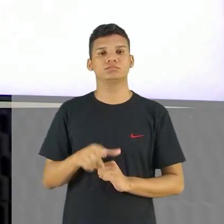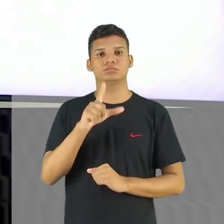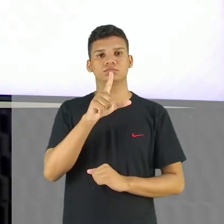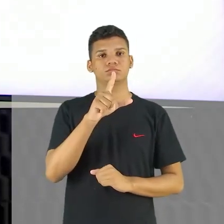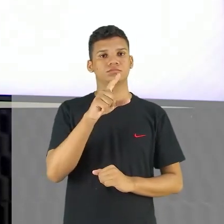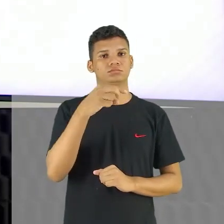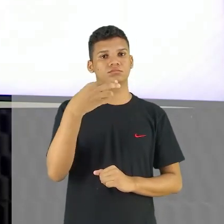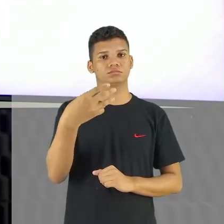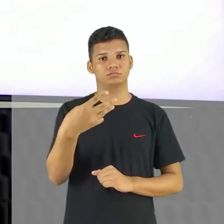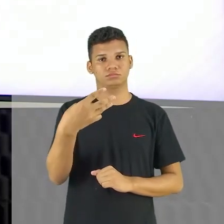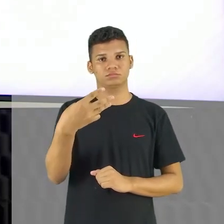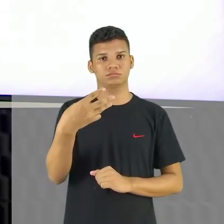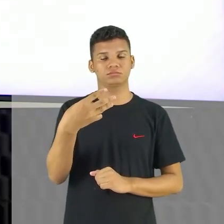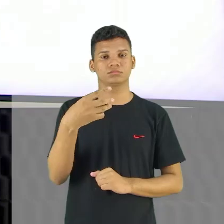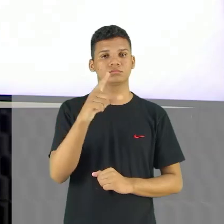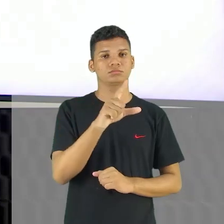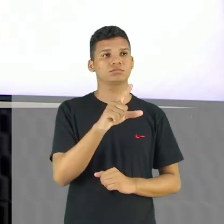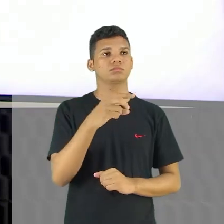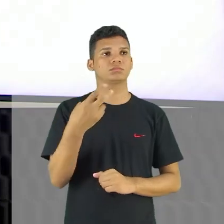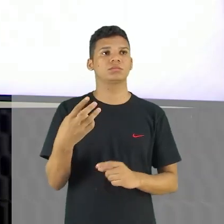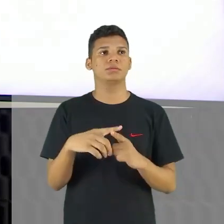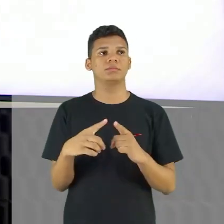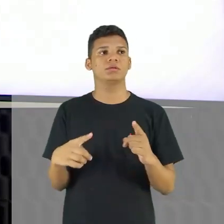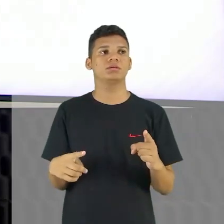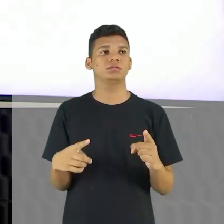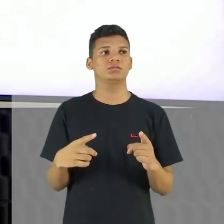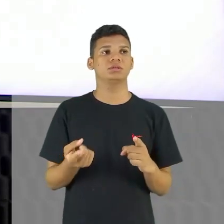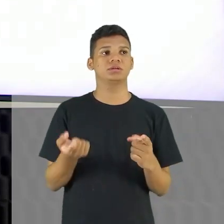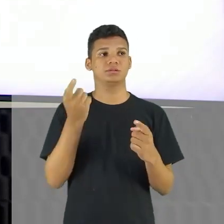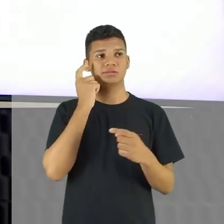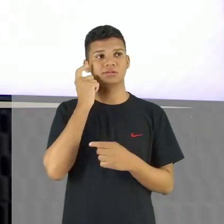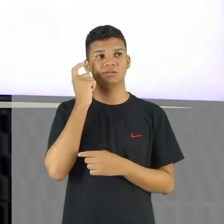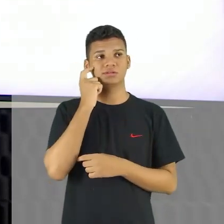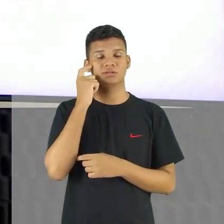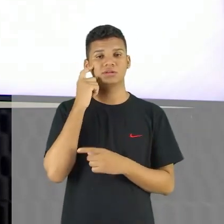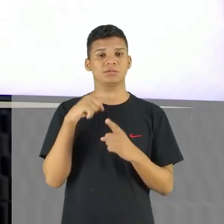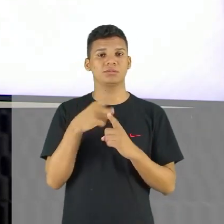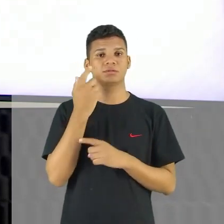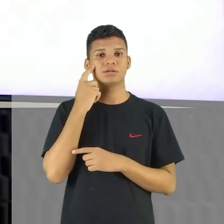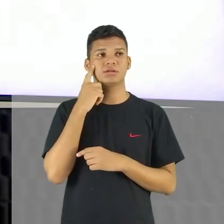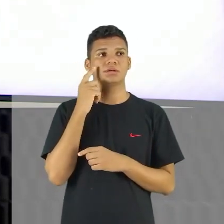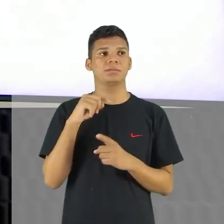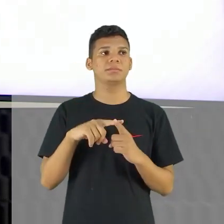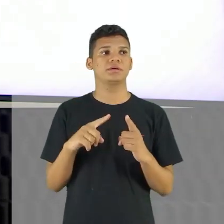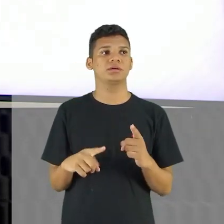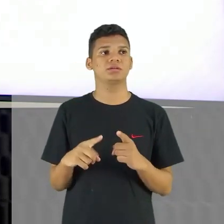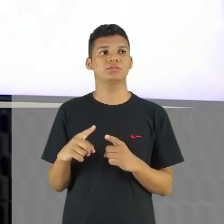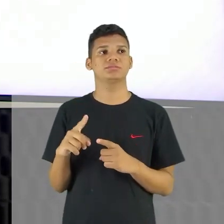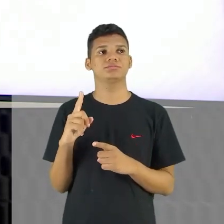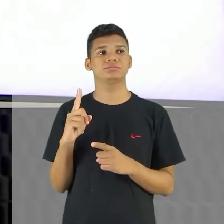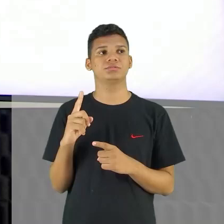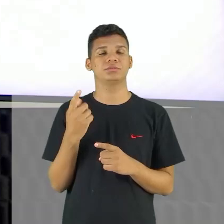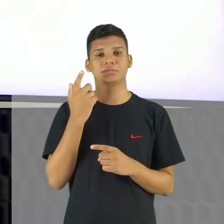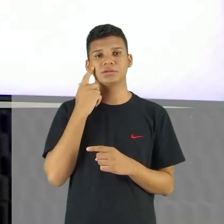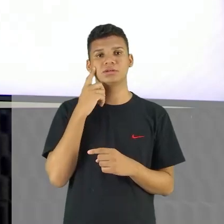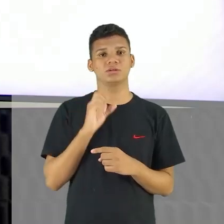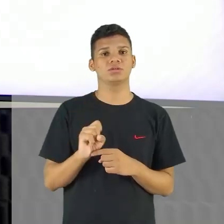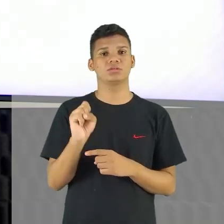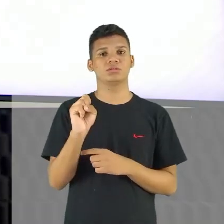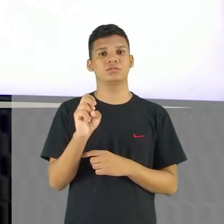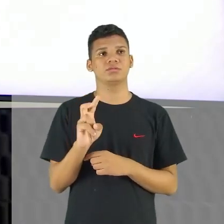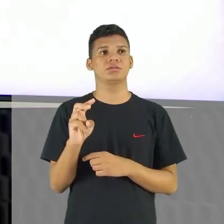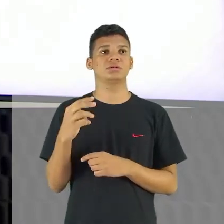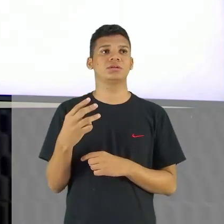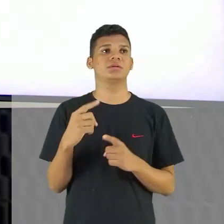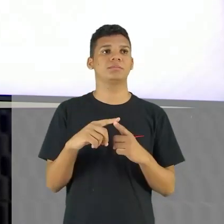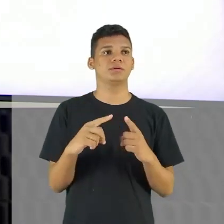L3, 53, eu falei 80, né? 80, eu pensei uma coisa, eu pensei no 8, V3I,